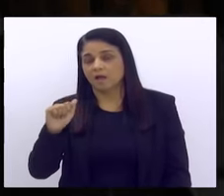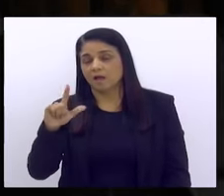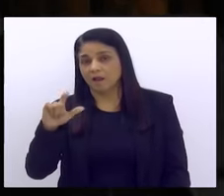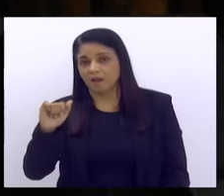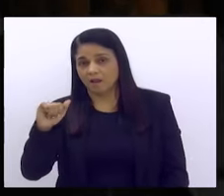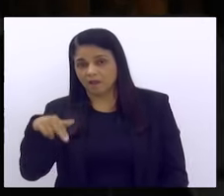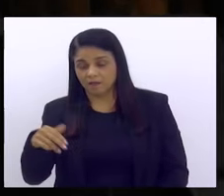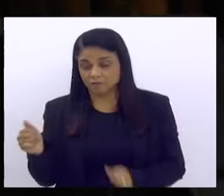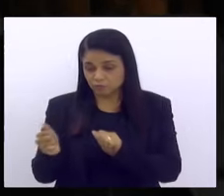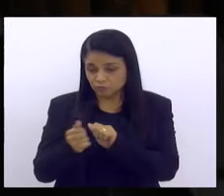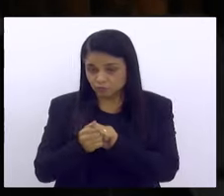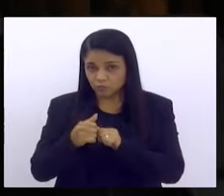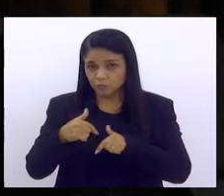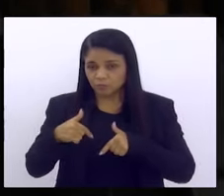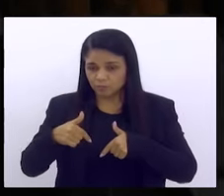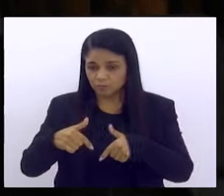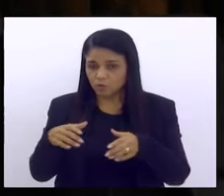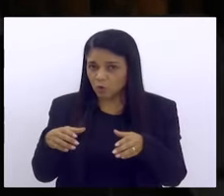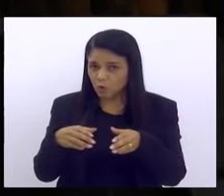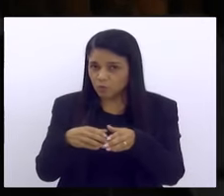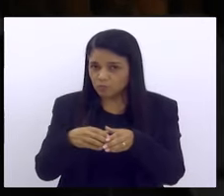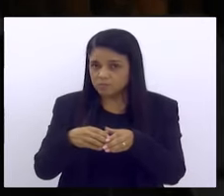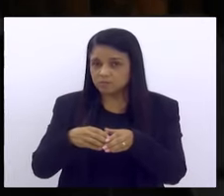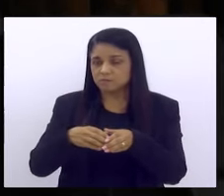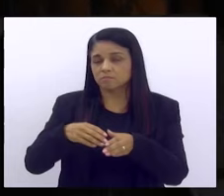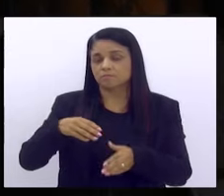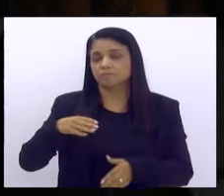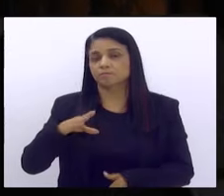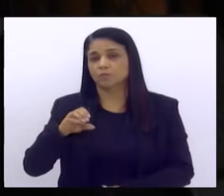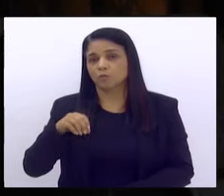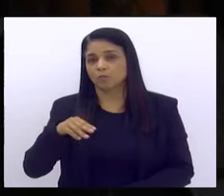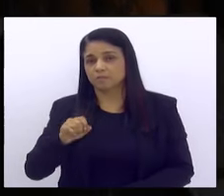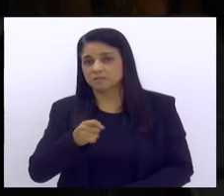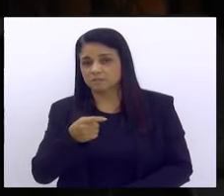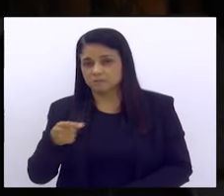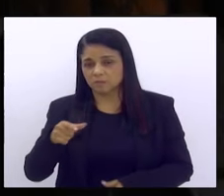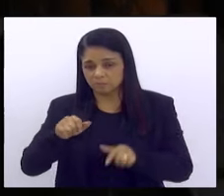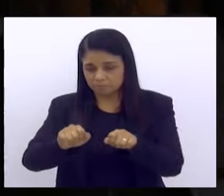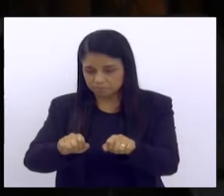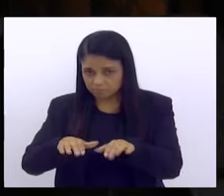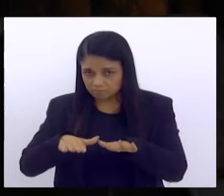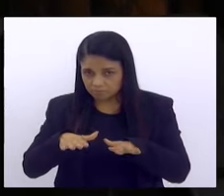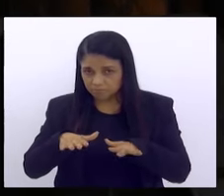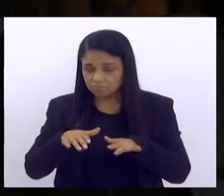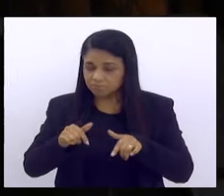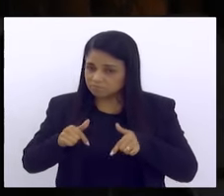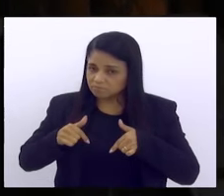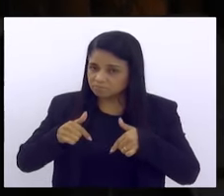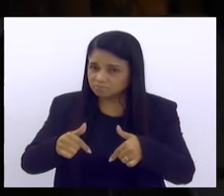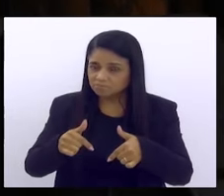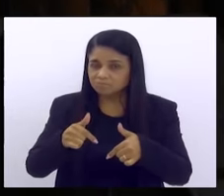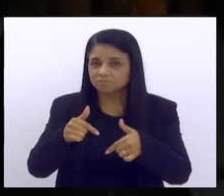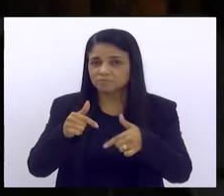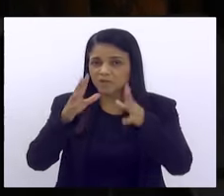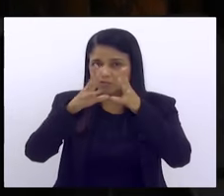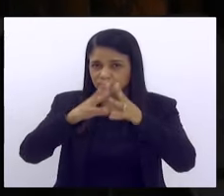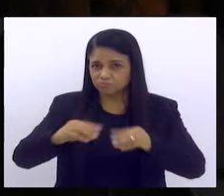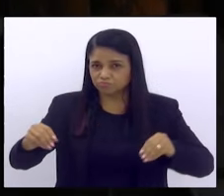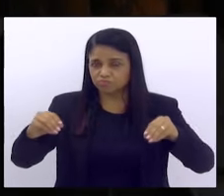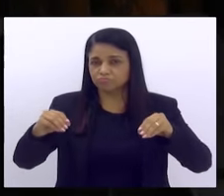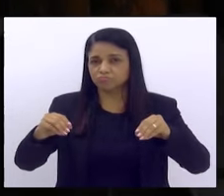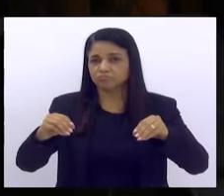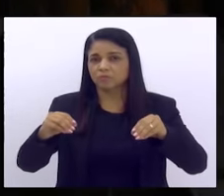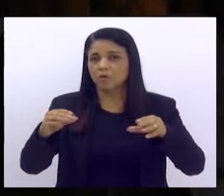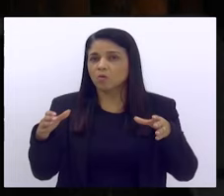indissociável, dentro de uma comissão formalmente instituída nesse parlamento, está agindo para desbaratar uma das